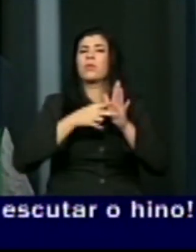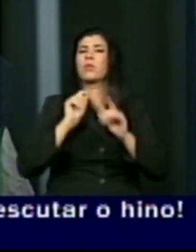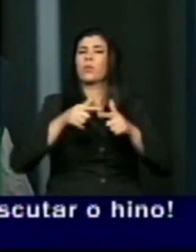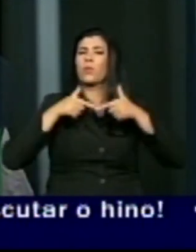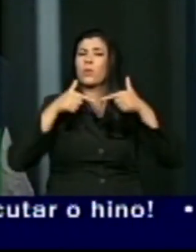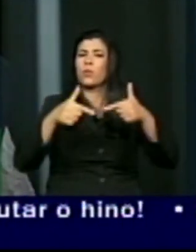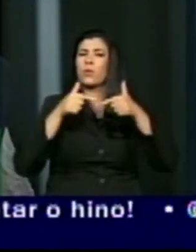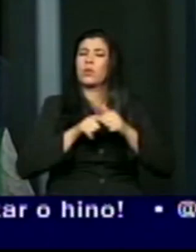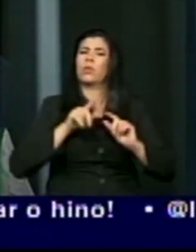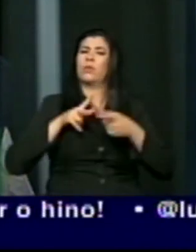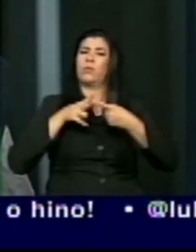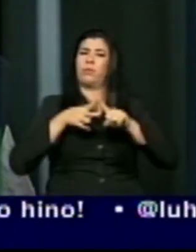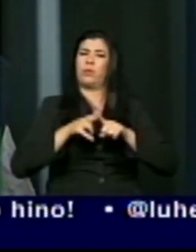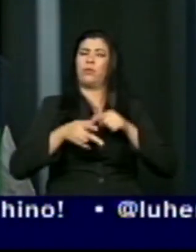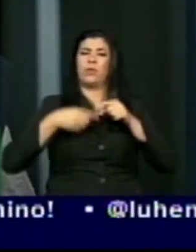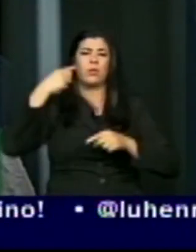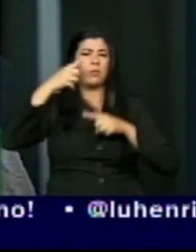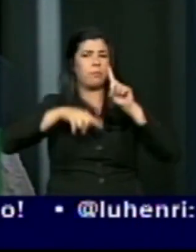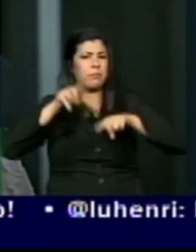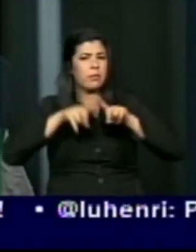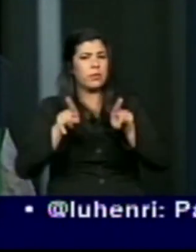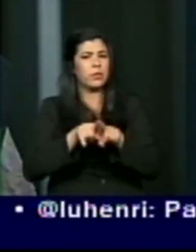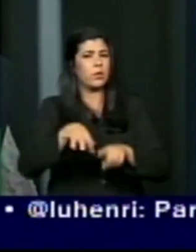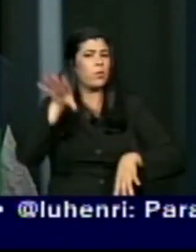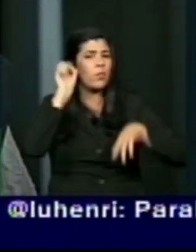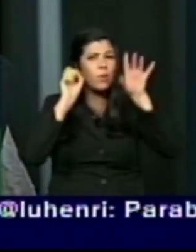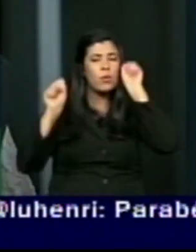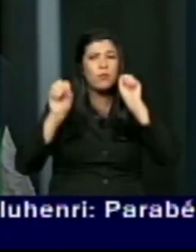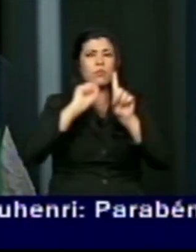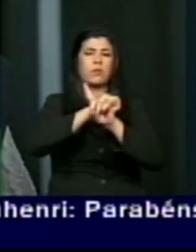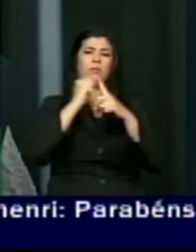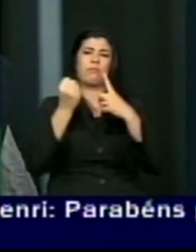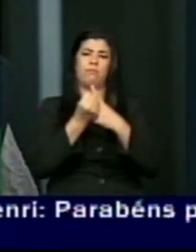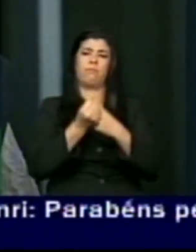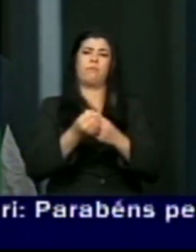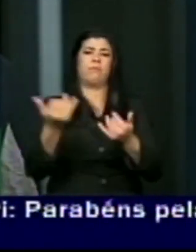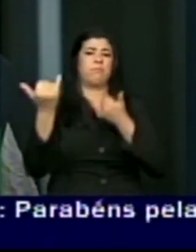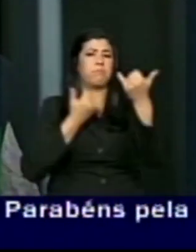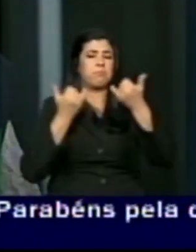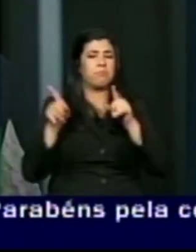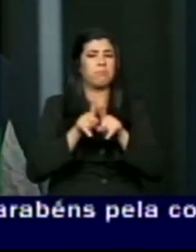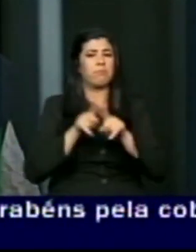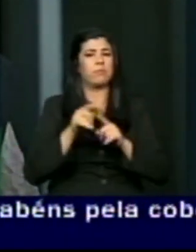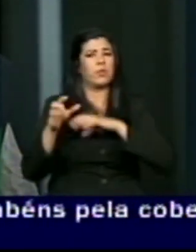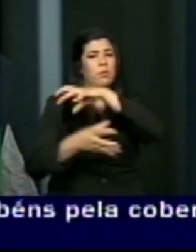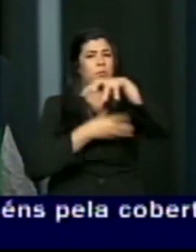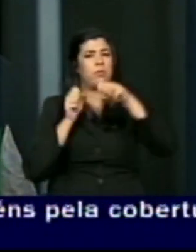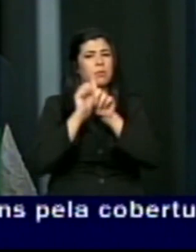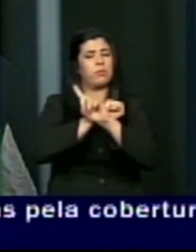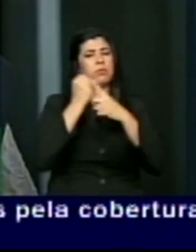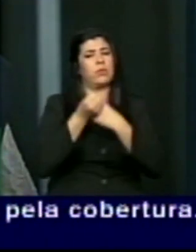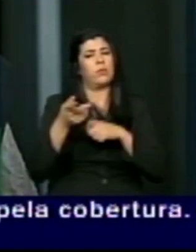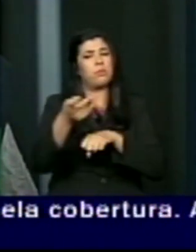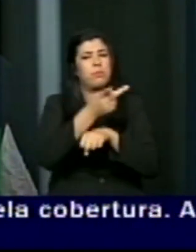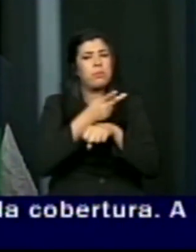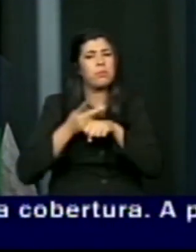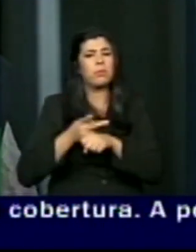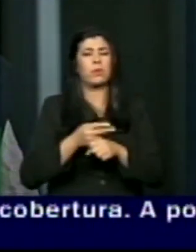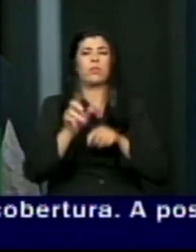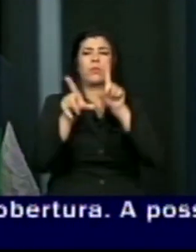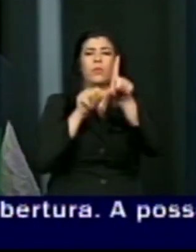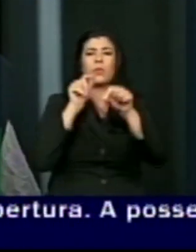pela reforma política ouvir com atenção a sociedade os movimentos sociais e buscar a opinião do